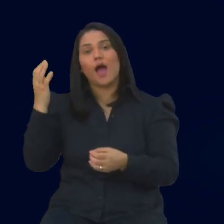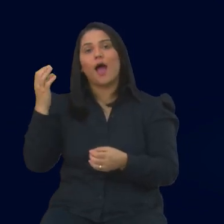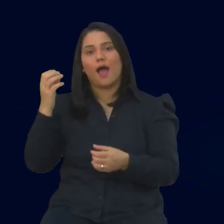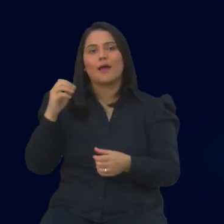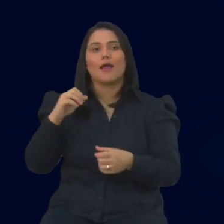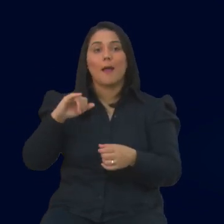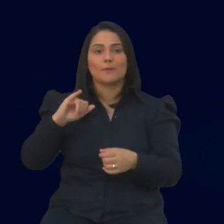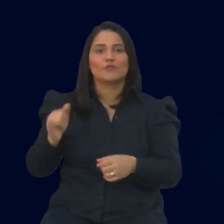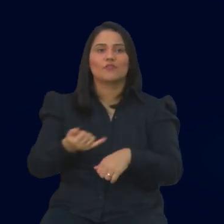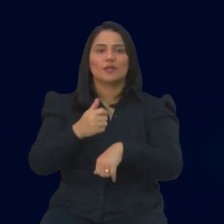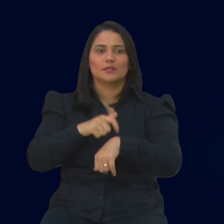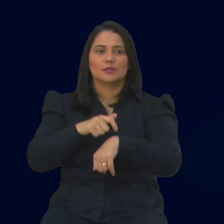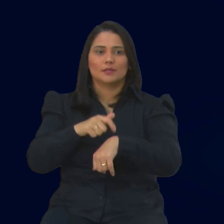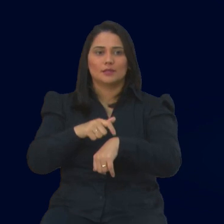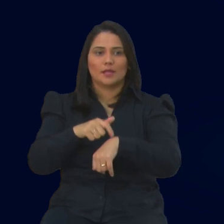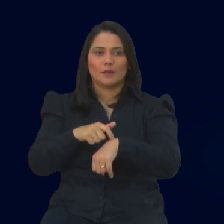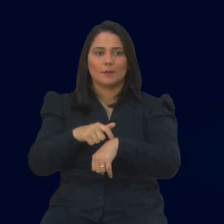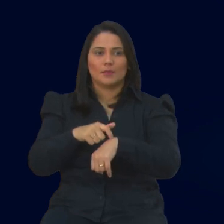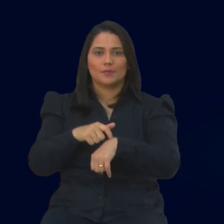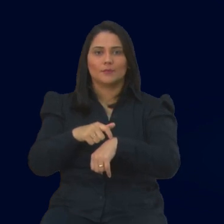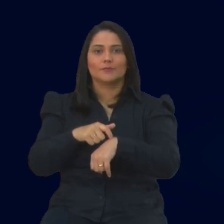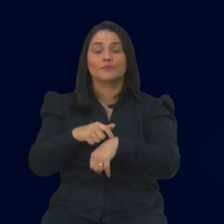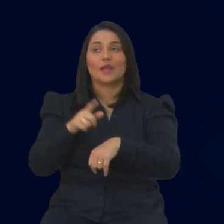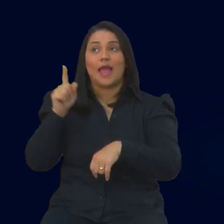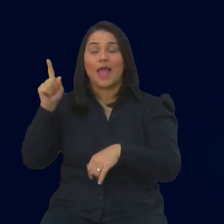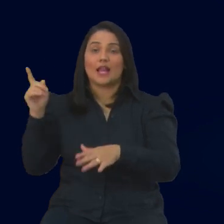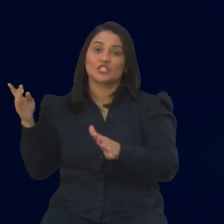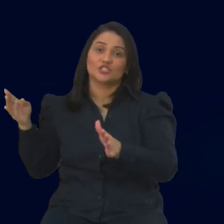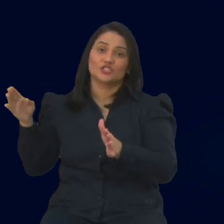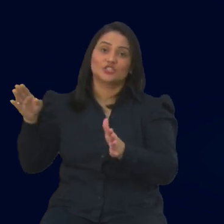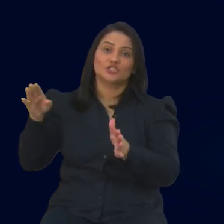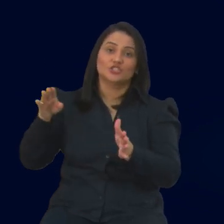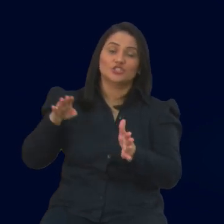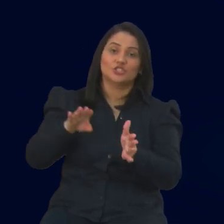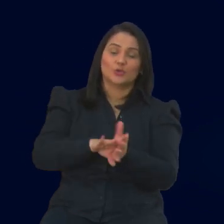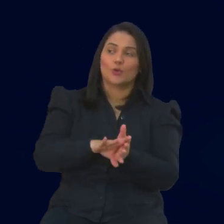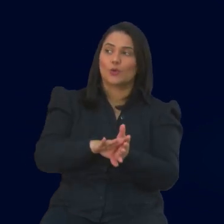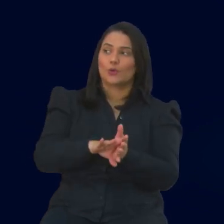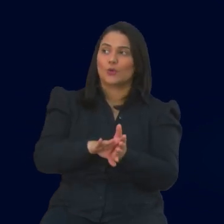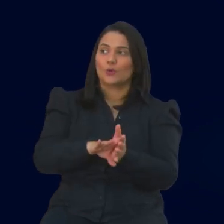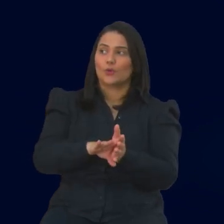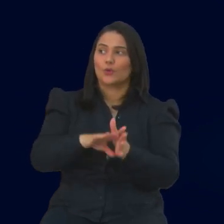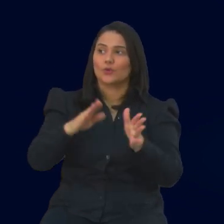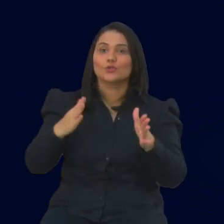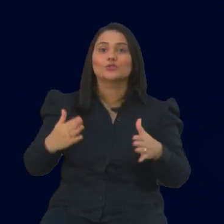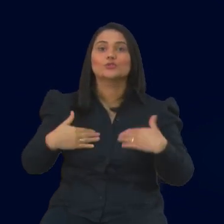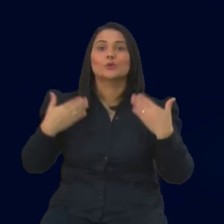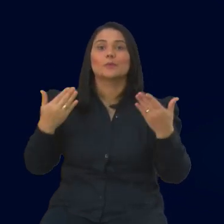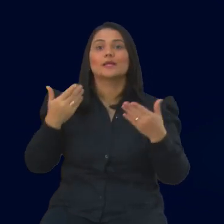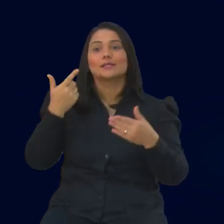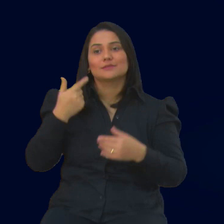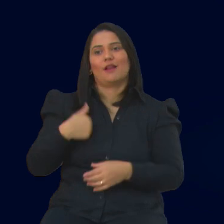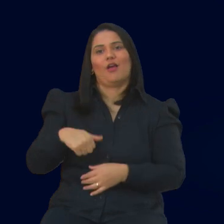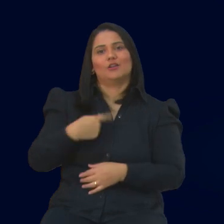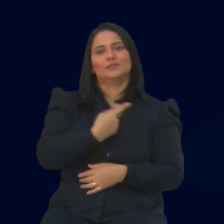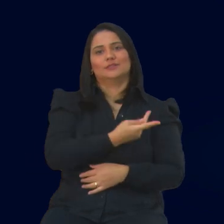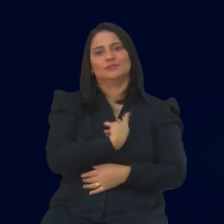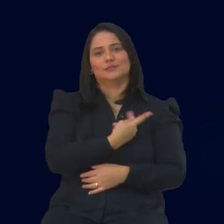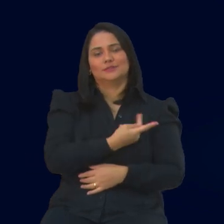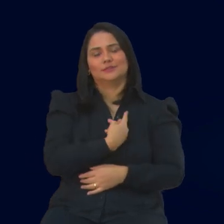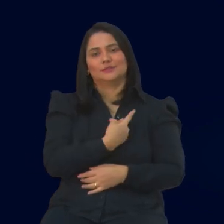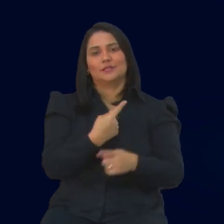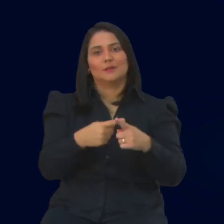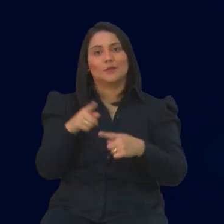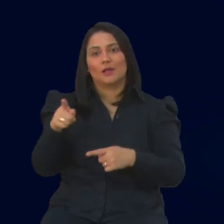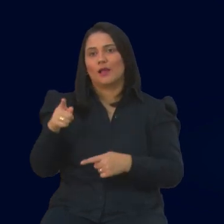tempo. E quando ela chegou, quem teve a surpresa? Fomos nós, porque